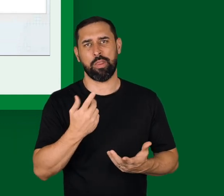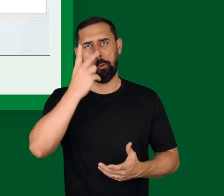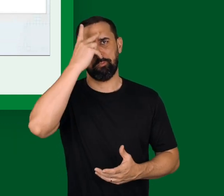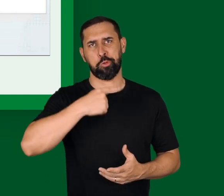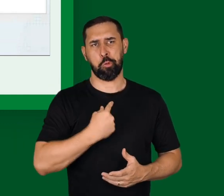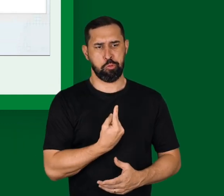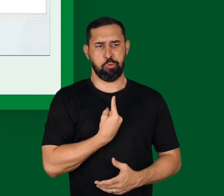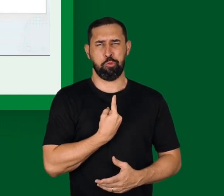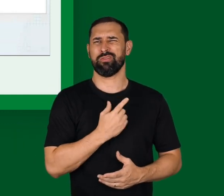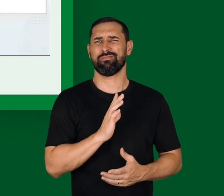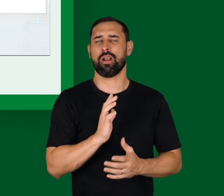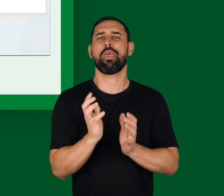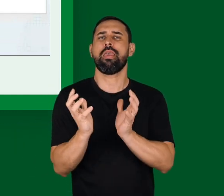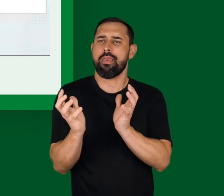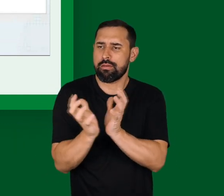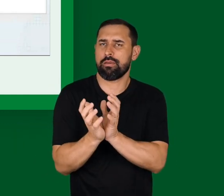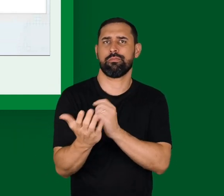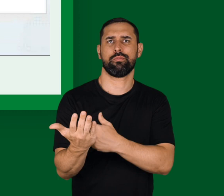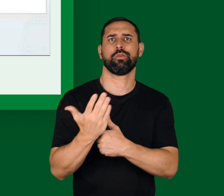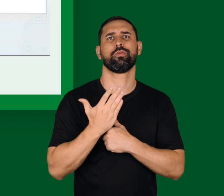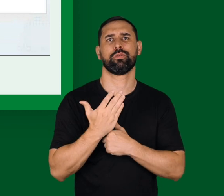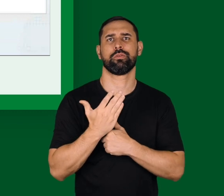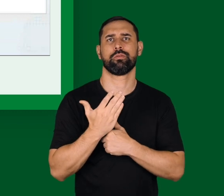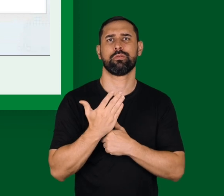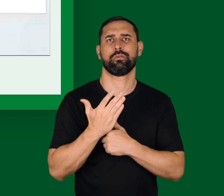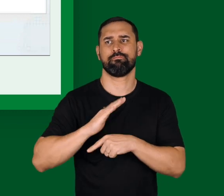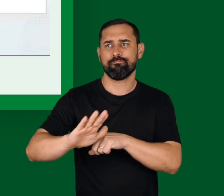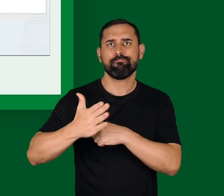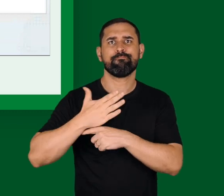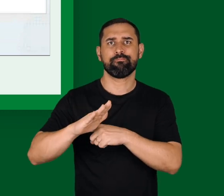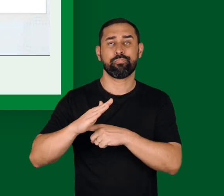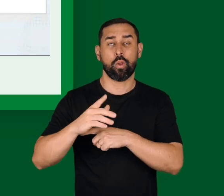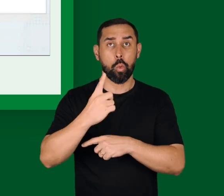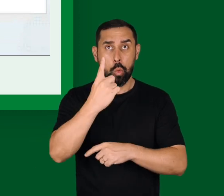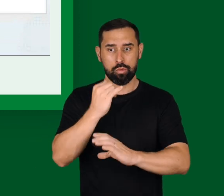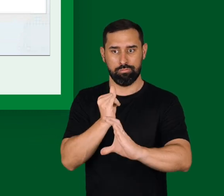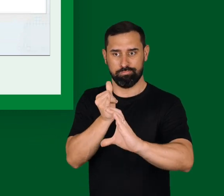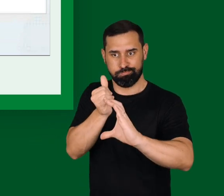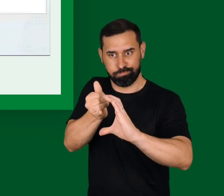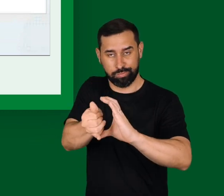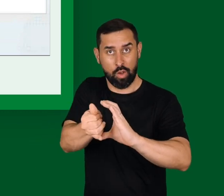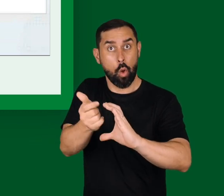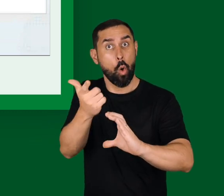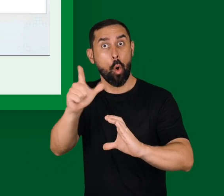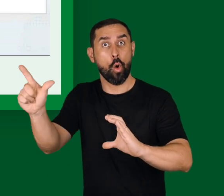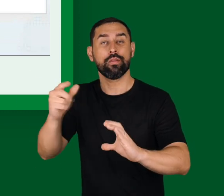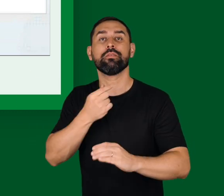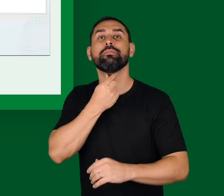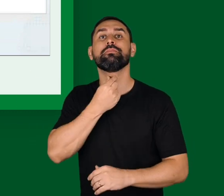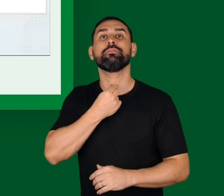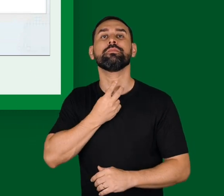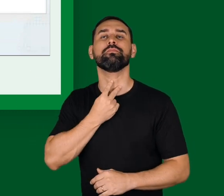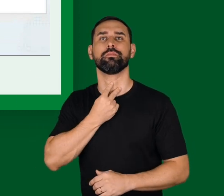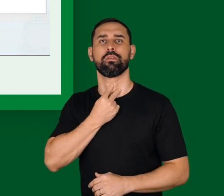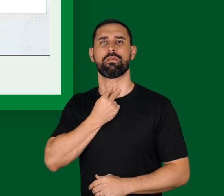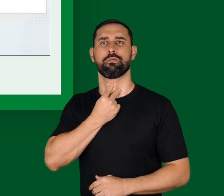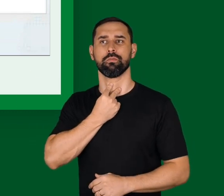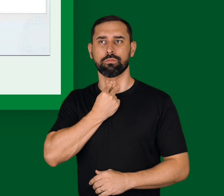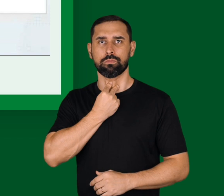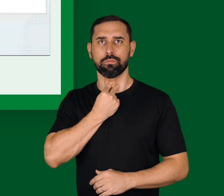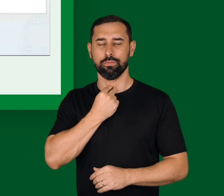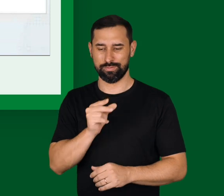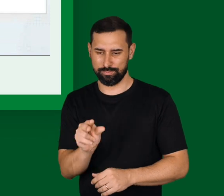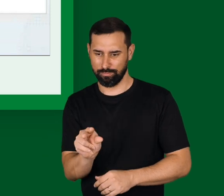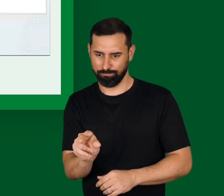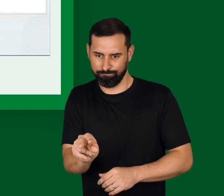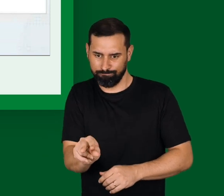se reanimar com uma criança sozinha, né? Ter sempre uma equipe de resposta, porque é o outro, enquanto uma pessoa intuba, a outra pessoa